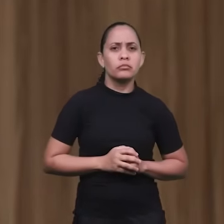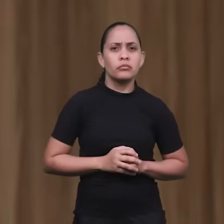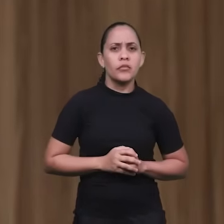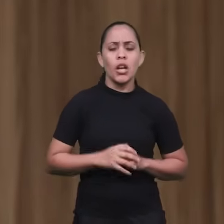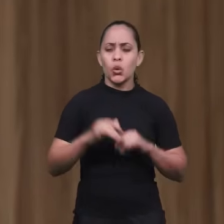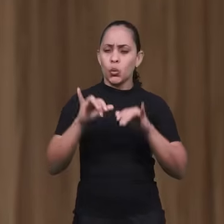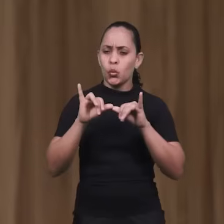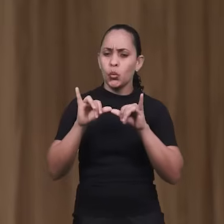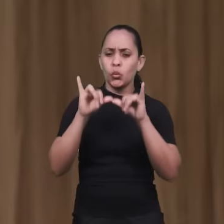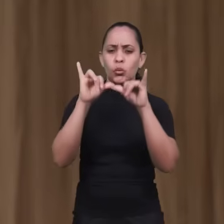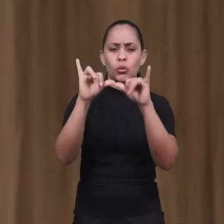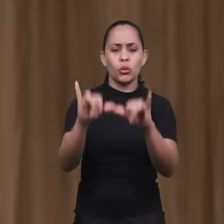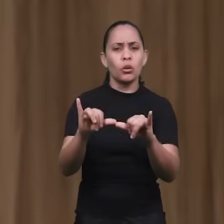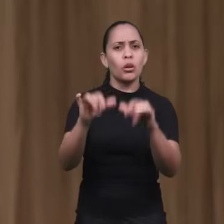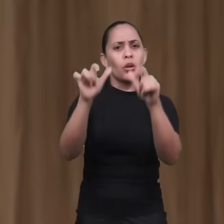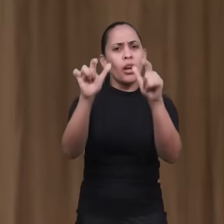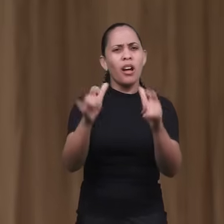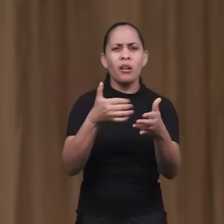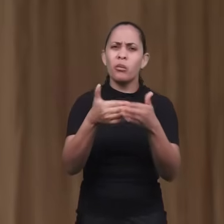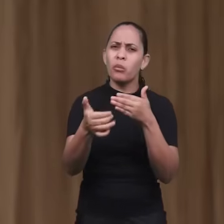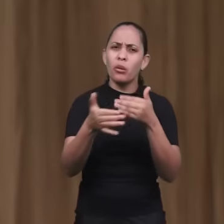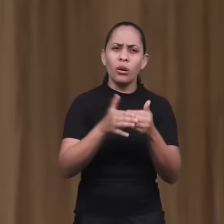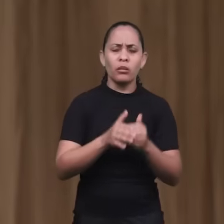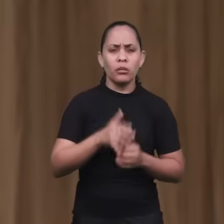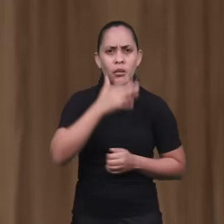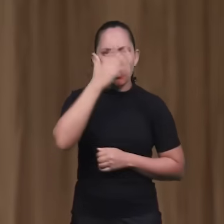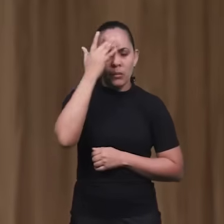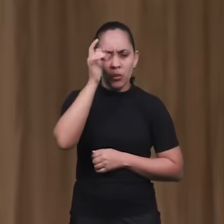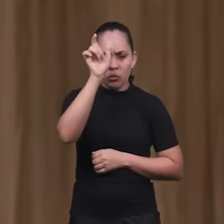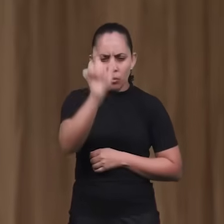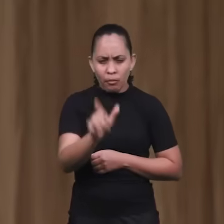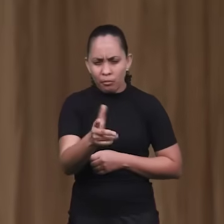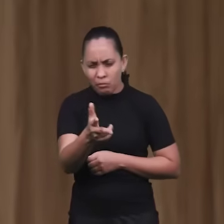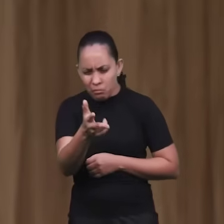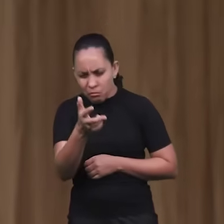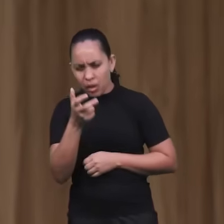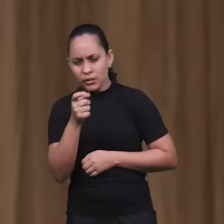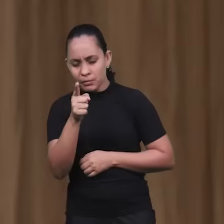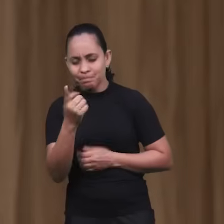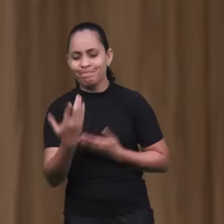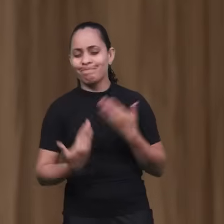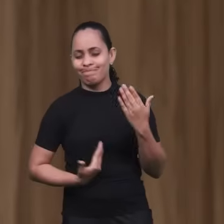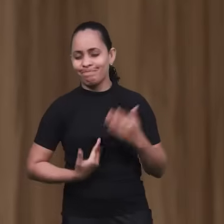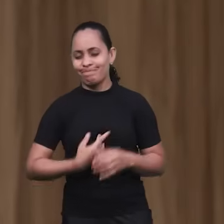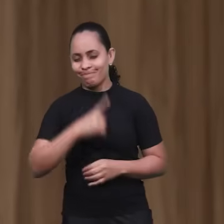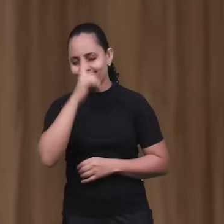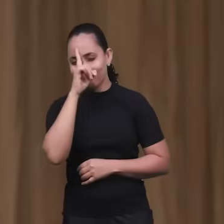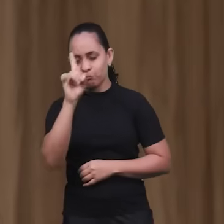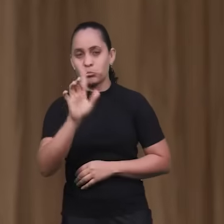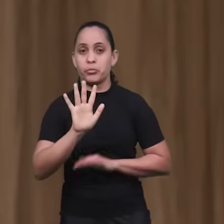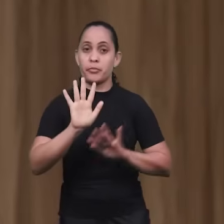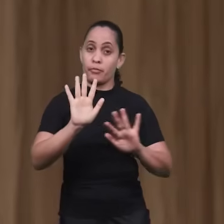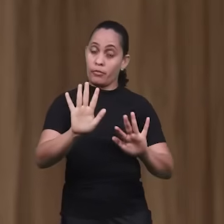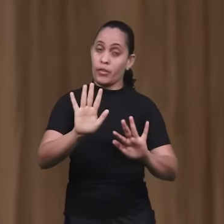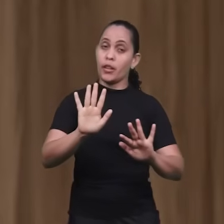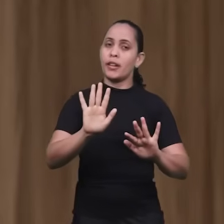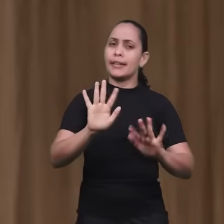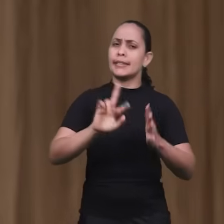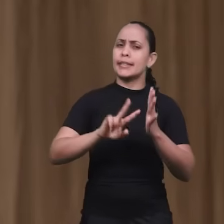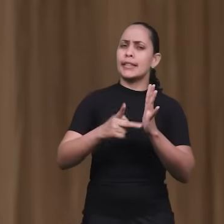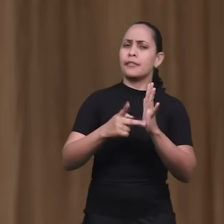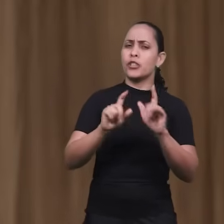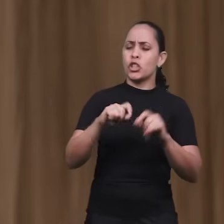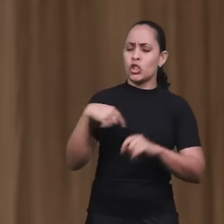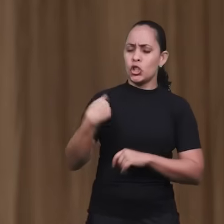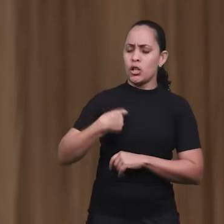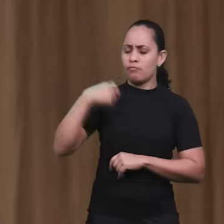é facilmente identificado. Isso não significa que nós somos melhores do que ninguém, porque não somos. Sim.